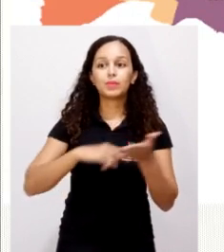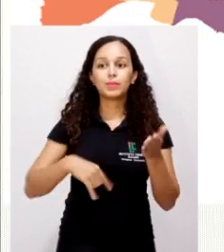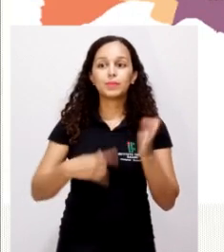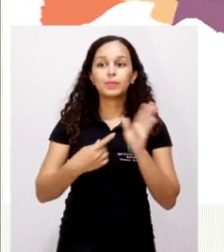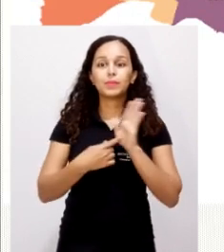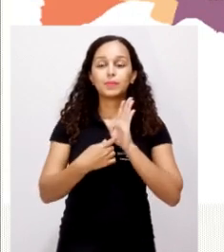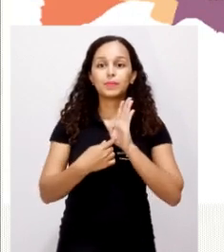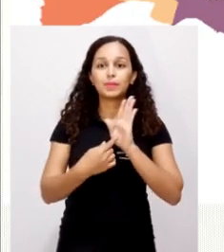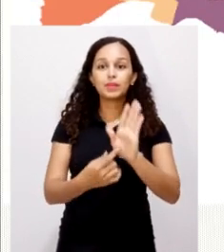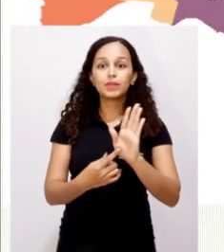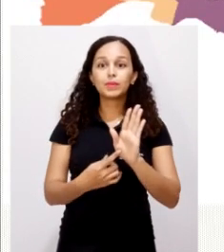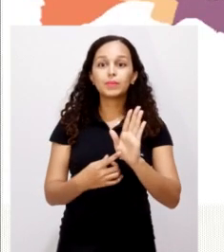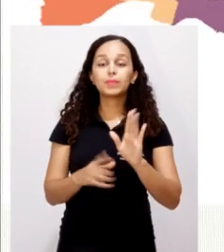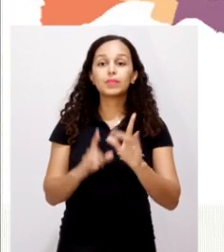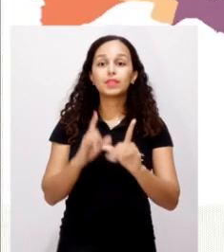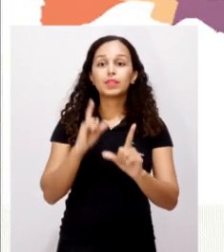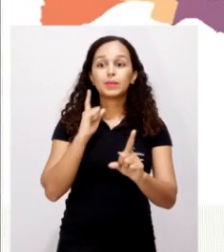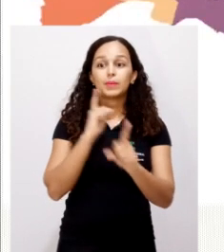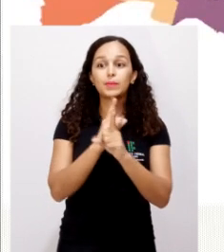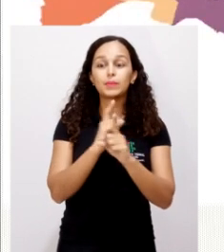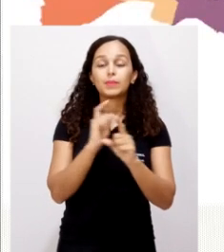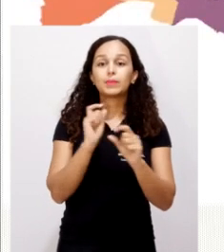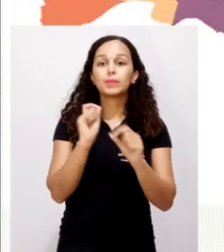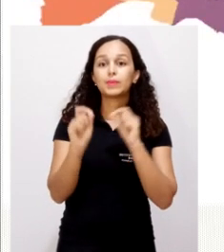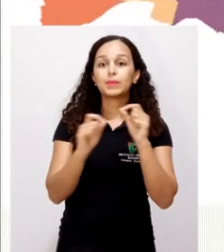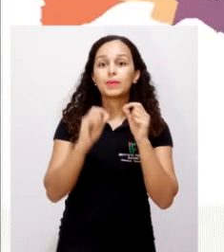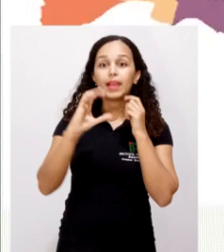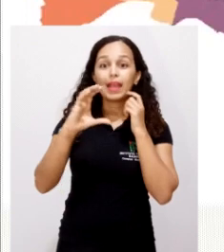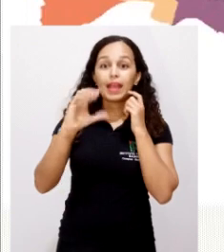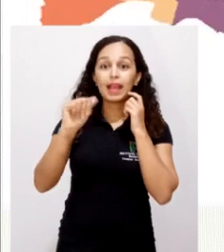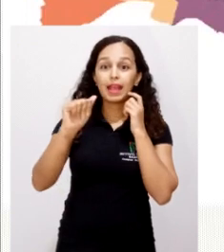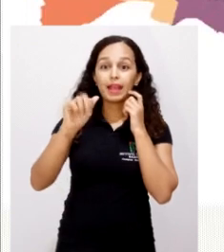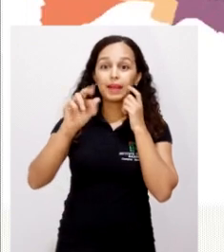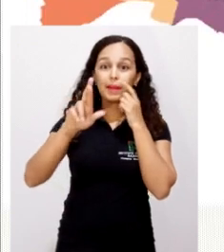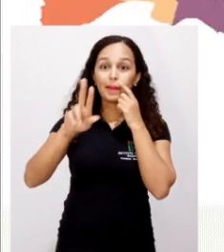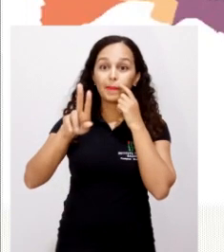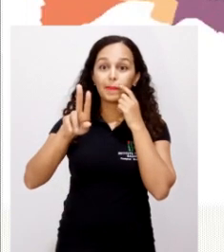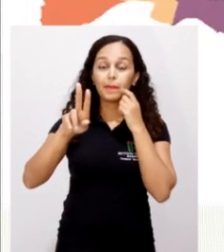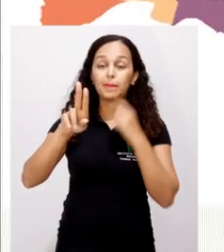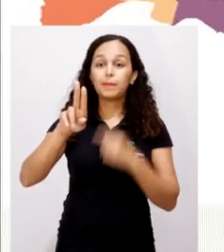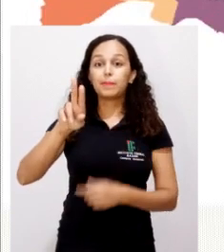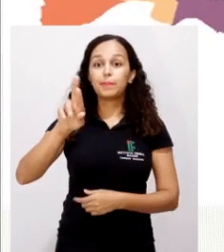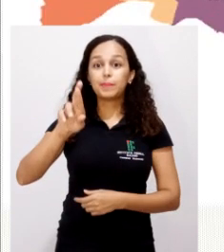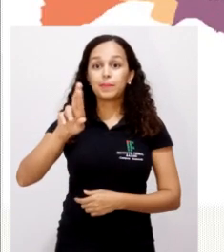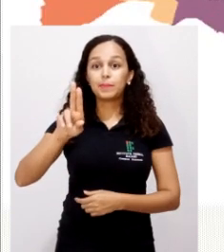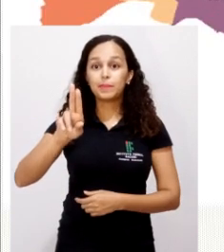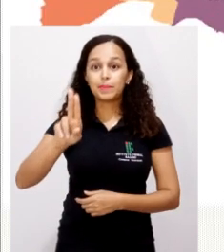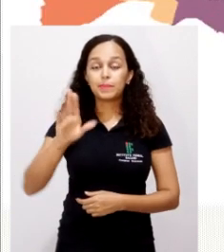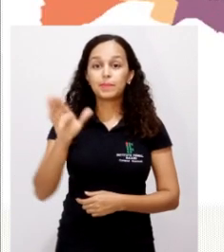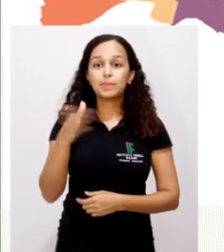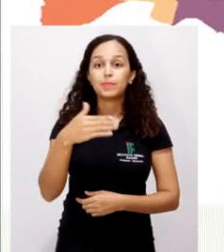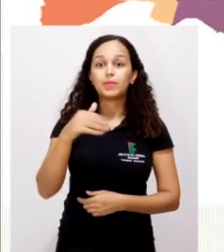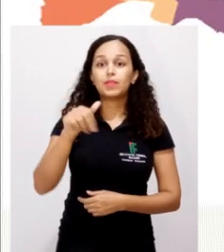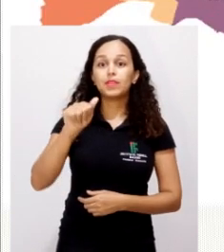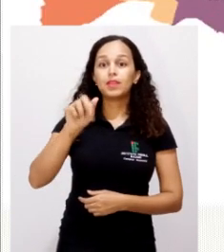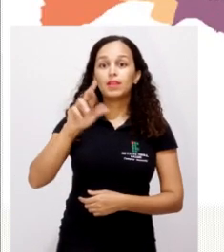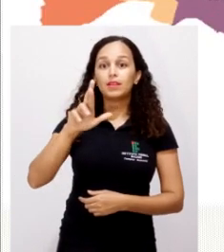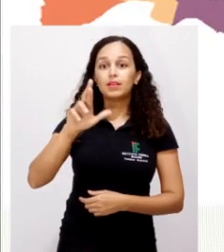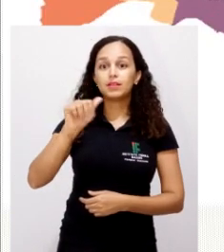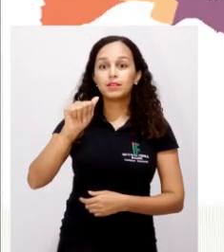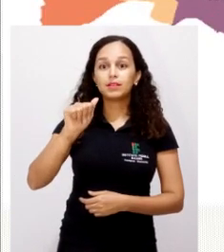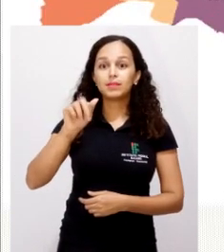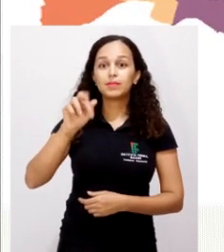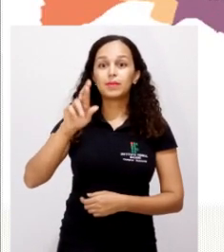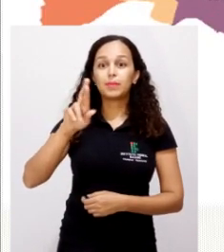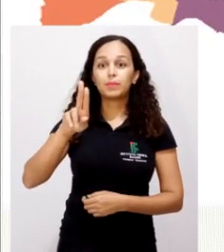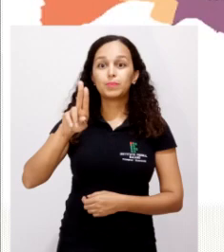e lá identificou-se caruru, mandacaru, araruta, que se utiliza a farinha, ora pronobis